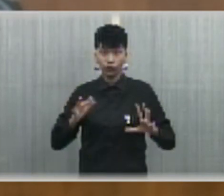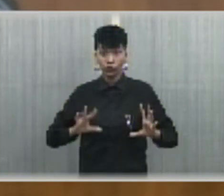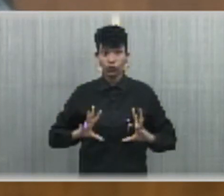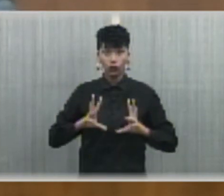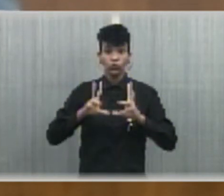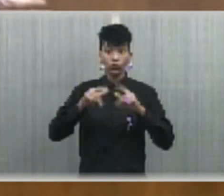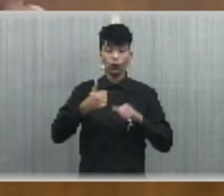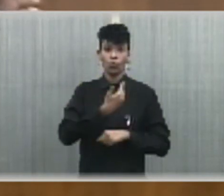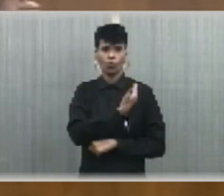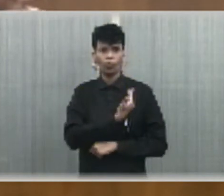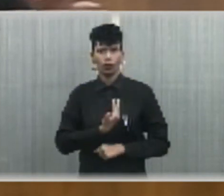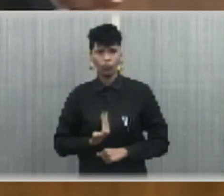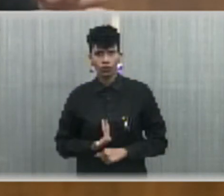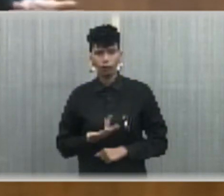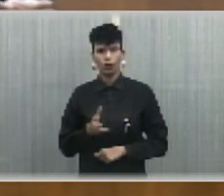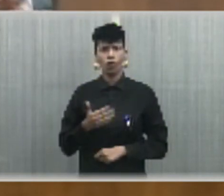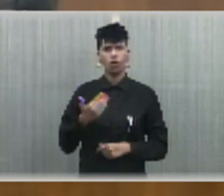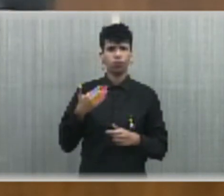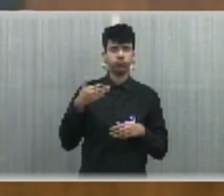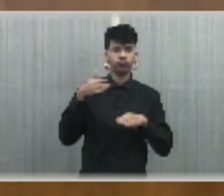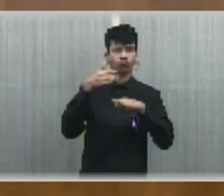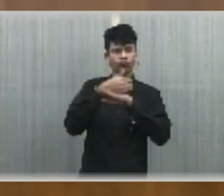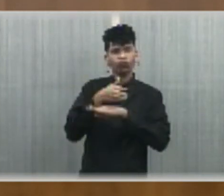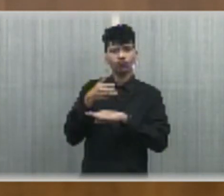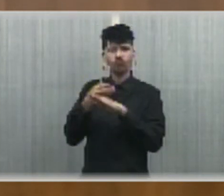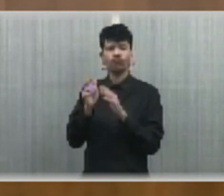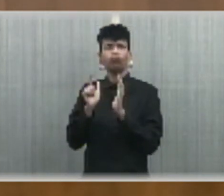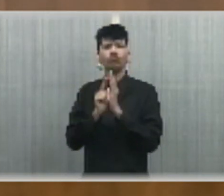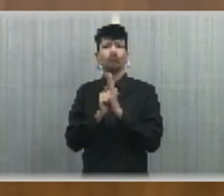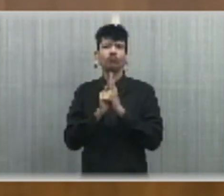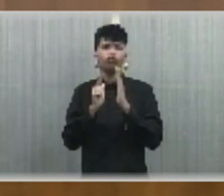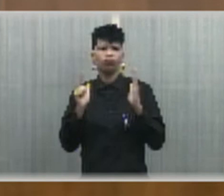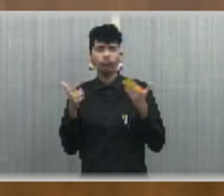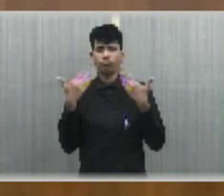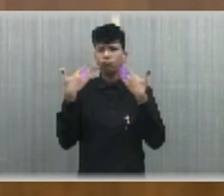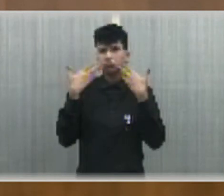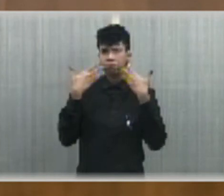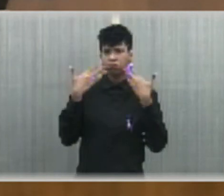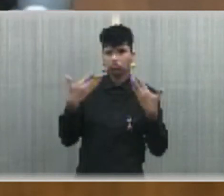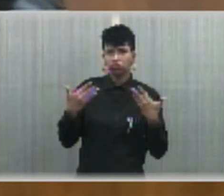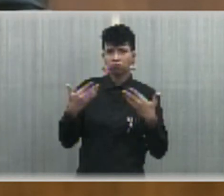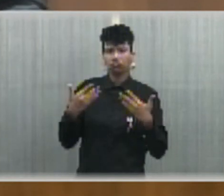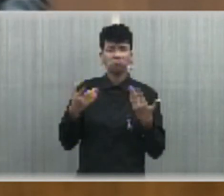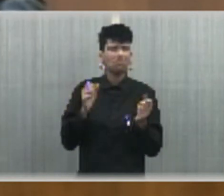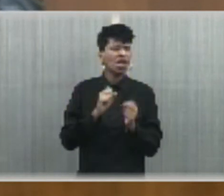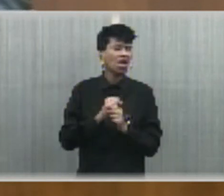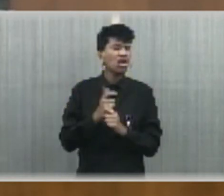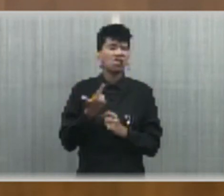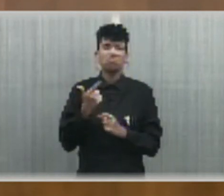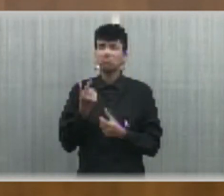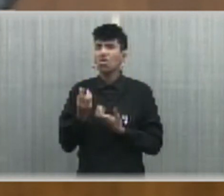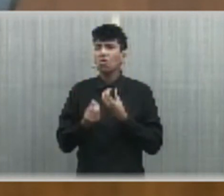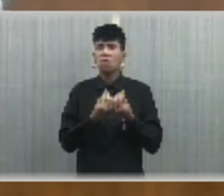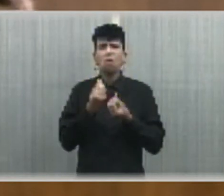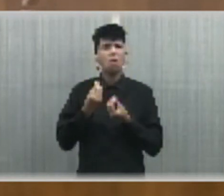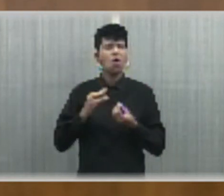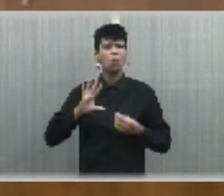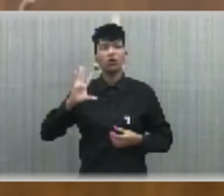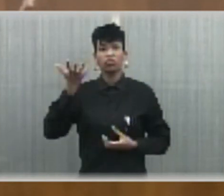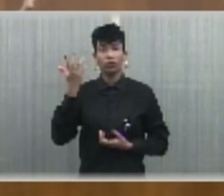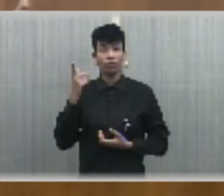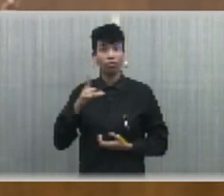governo ocupou os espaços, ocupou os meios de comunicação, dizendo que não ia resolver o problema, que não ia reduzir, está